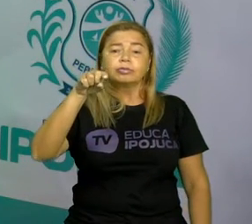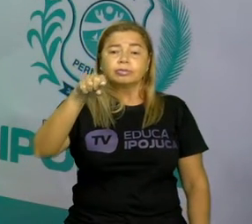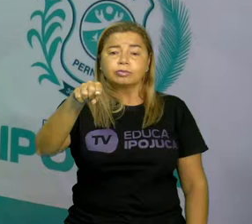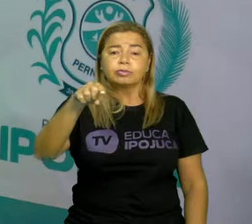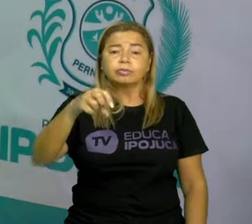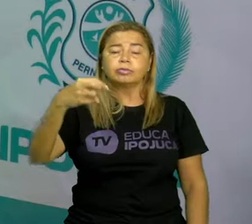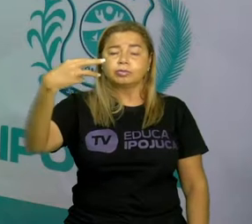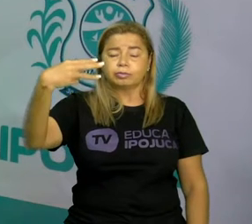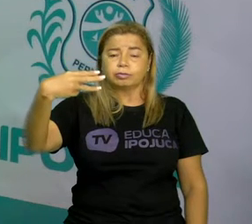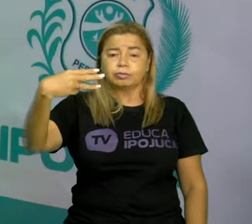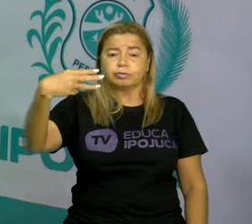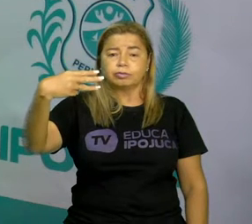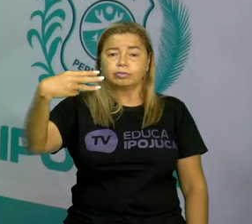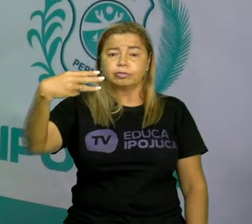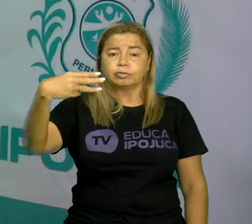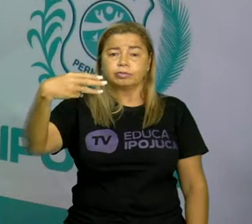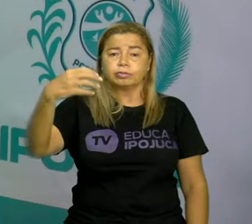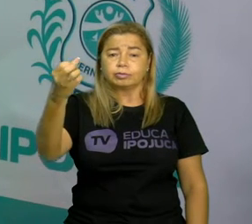5.378.